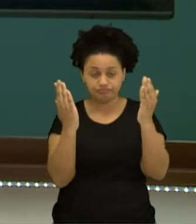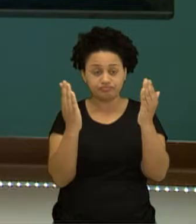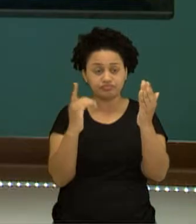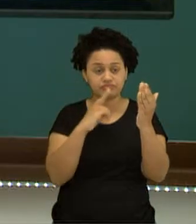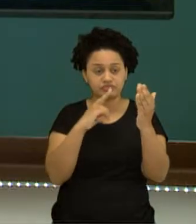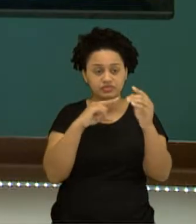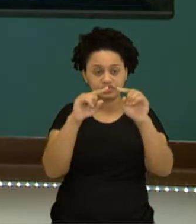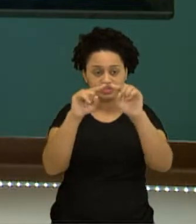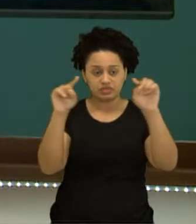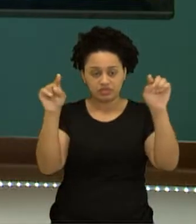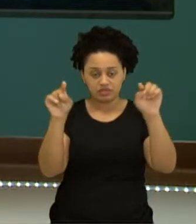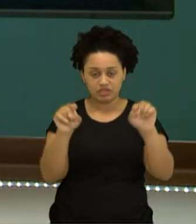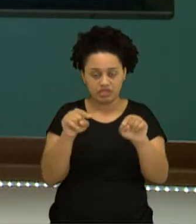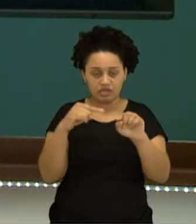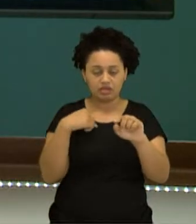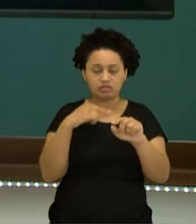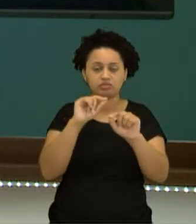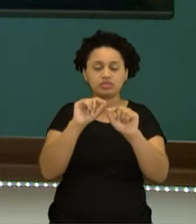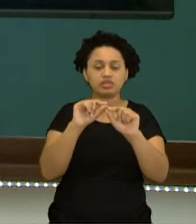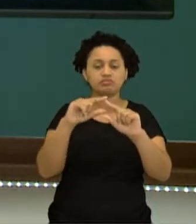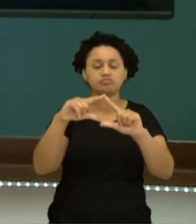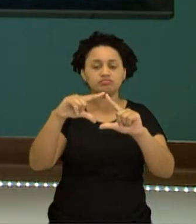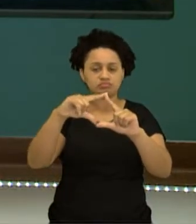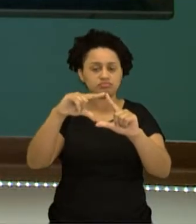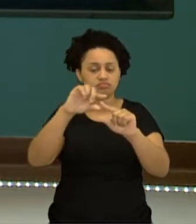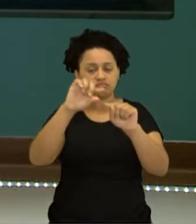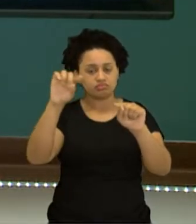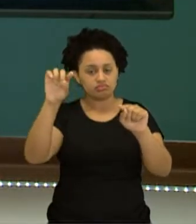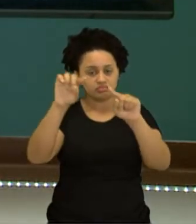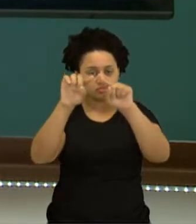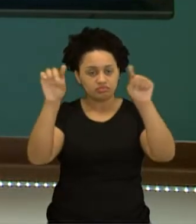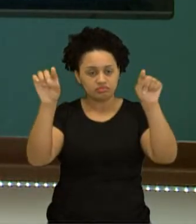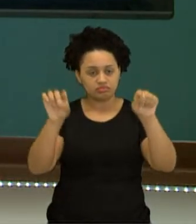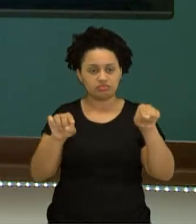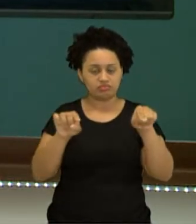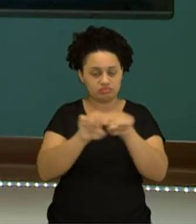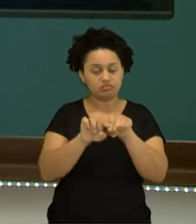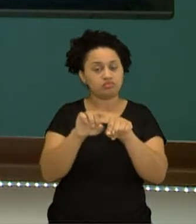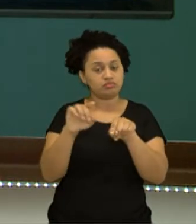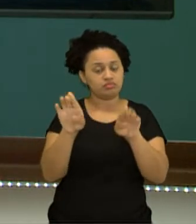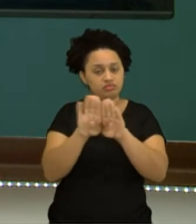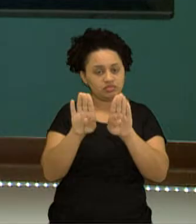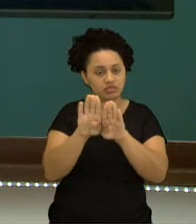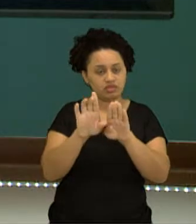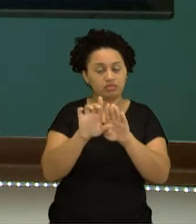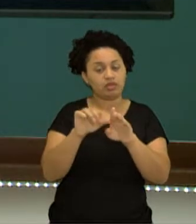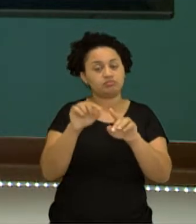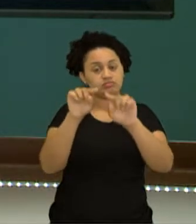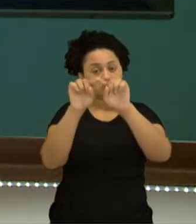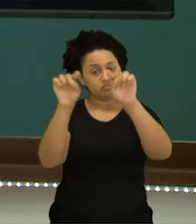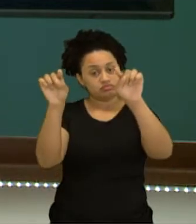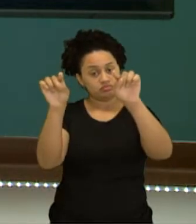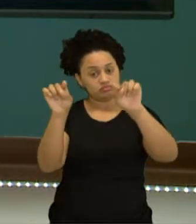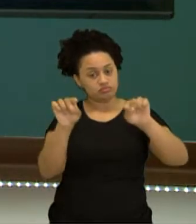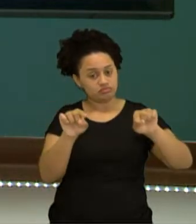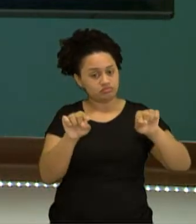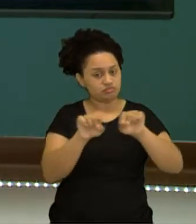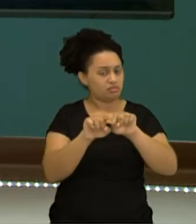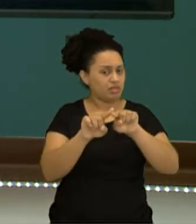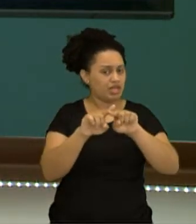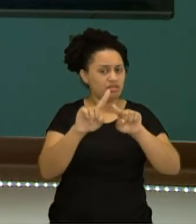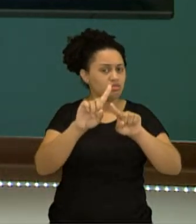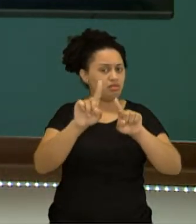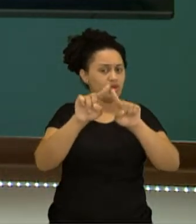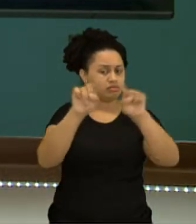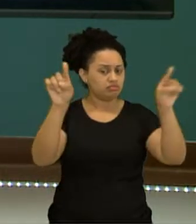corte, nós temos aqui a nossa secção meridiana ali, formada também por um quadrilátero, mas que não é um